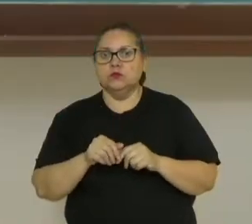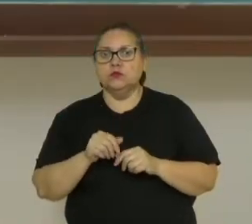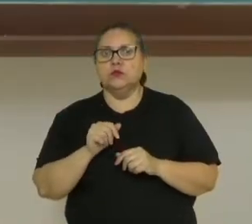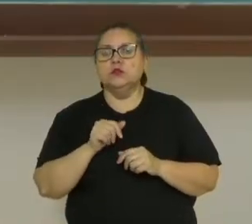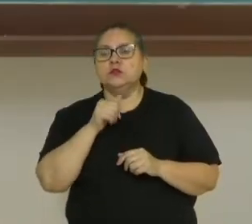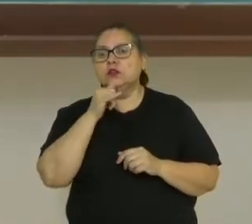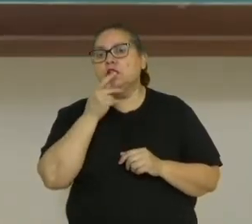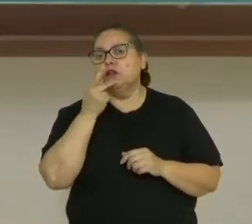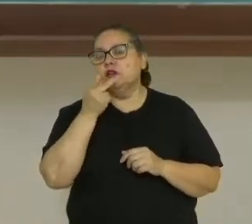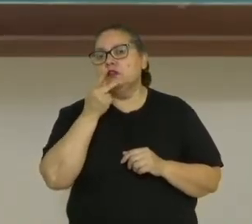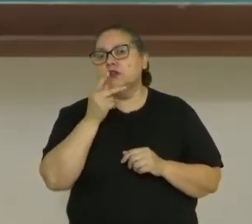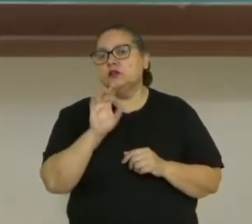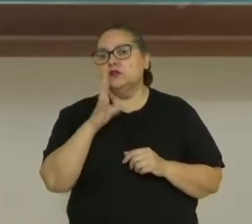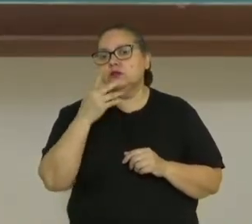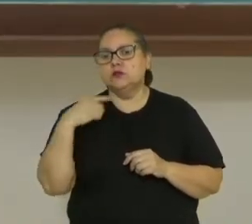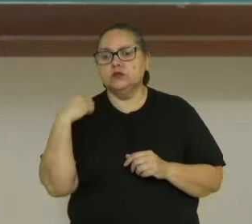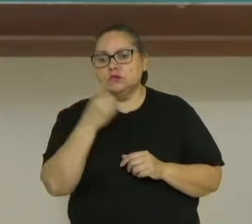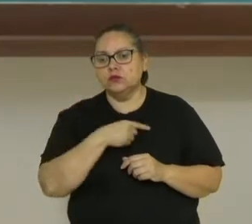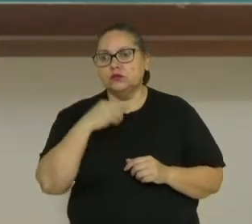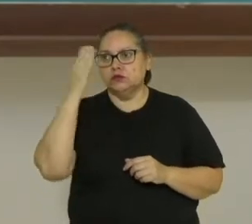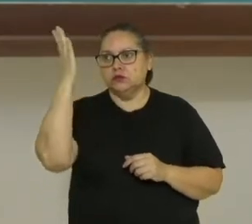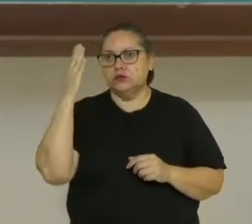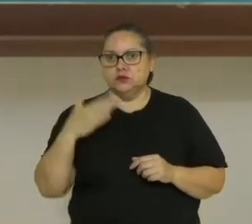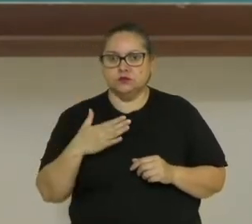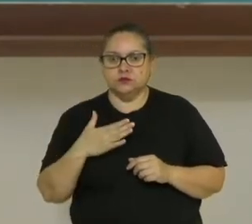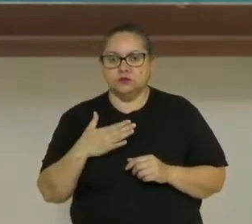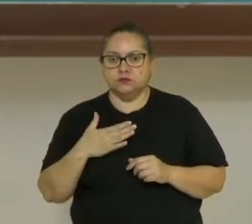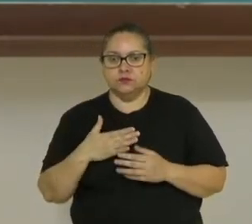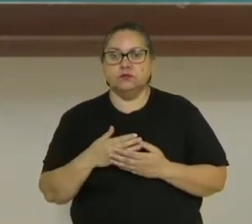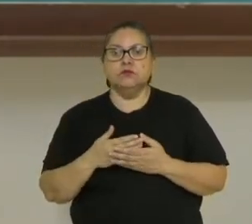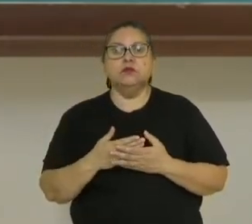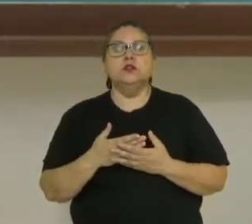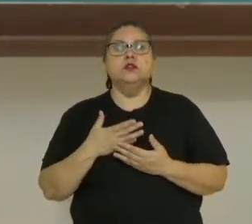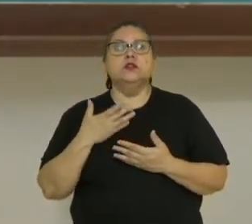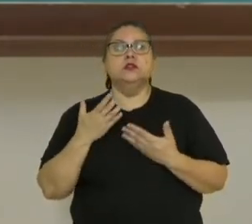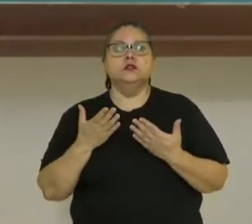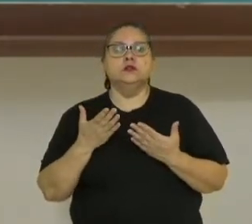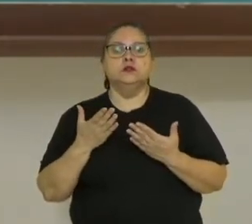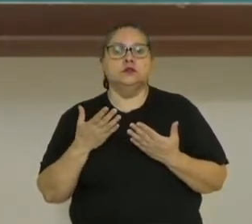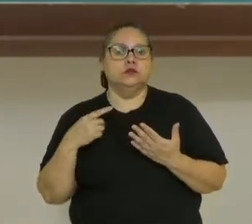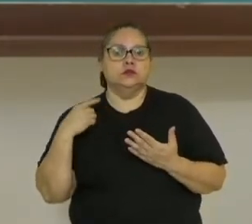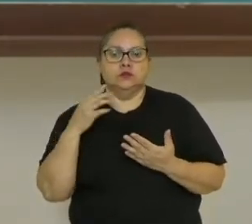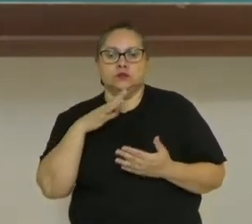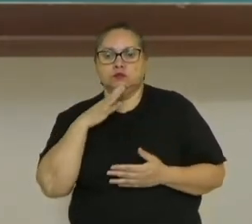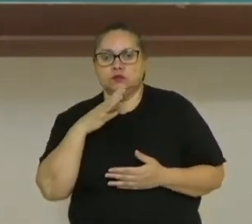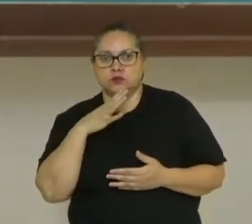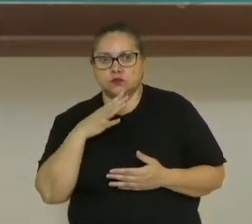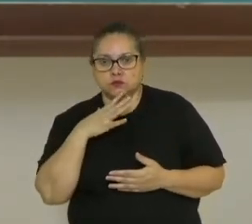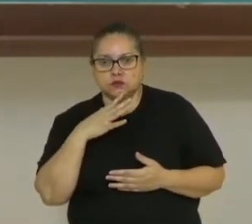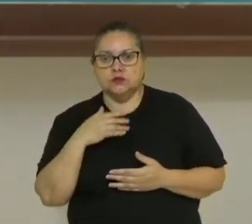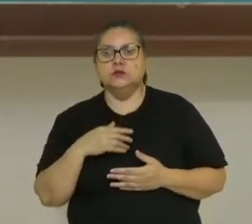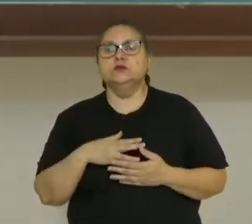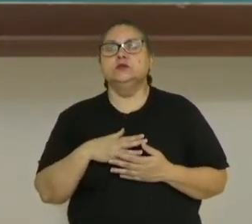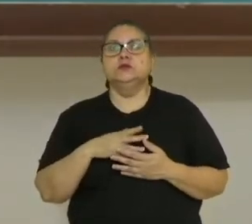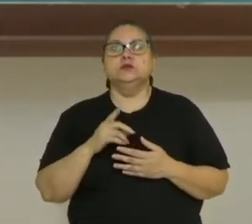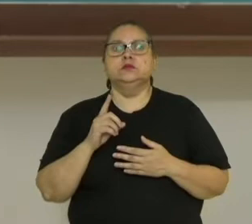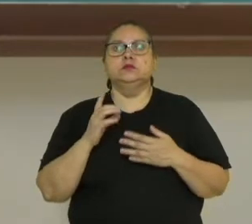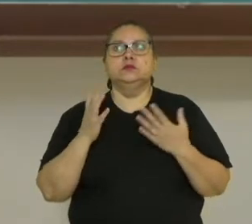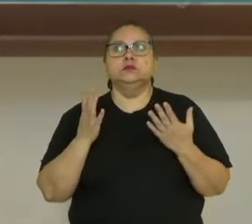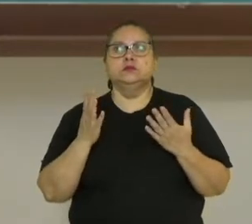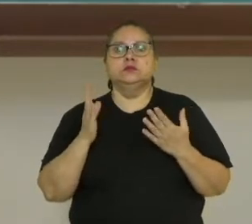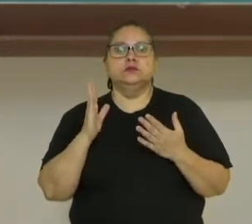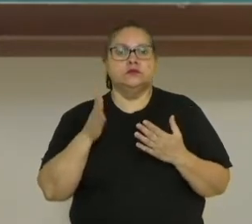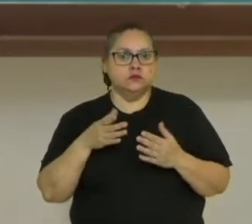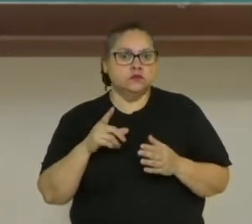podemos falar de algo que acontece com o nosso país. O Brasil, como nós conhecemos, ele